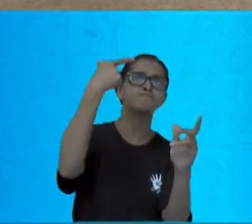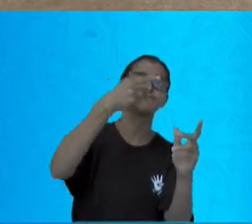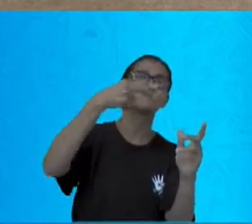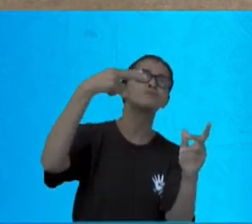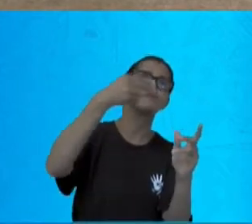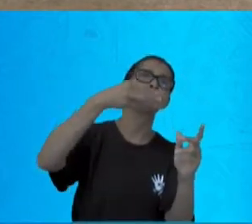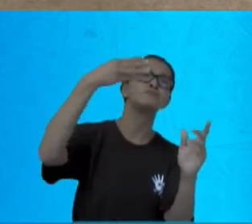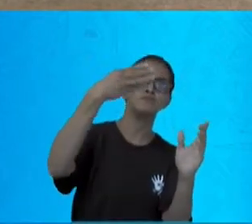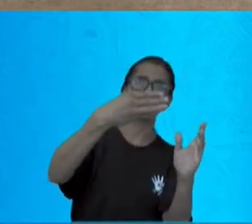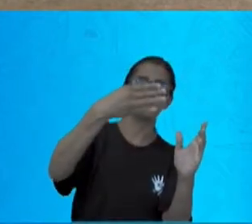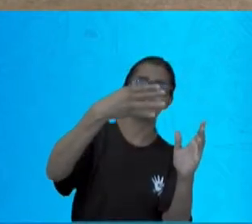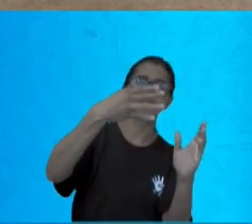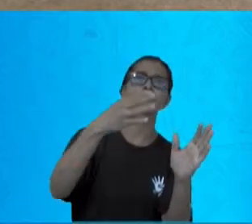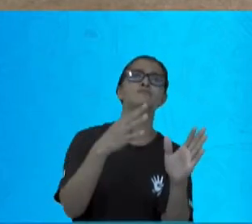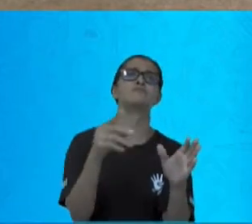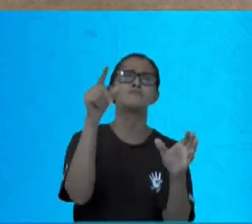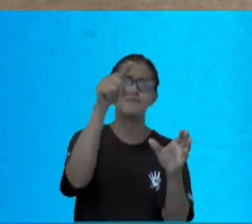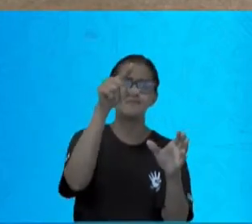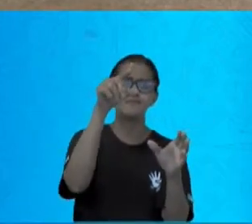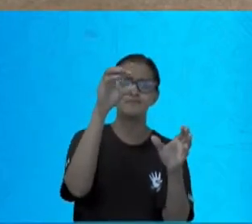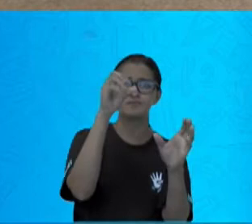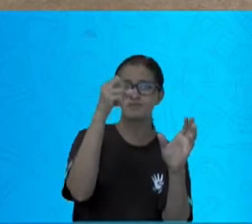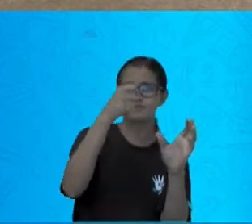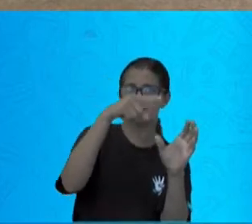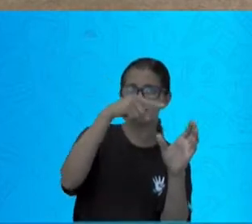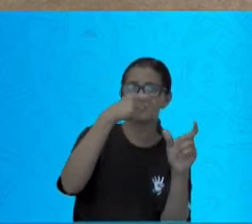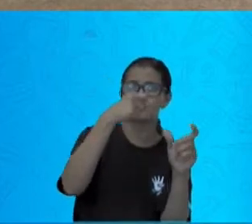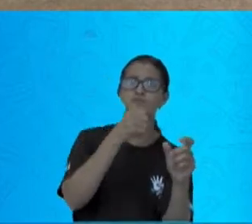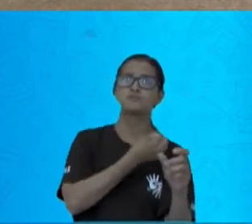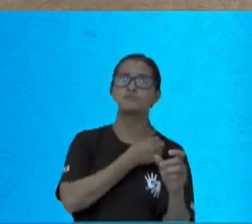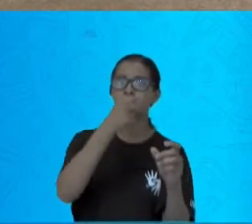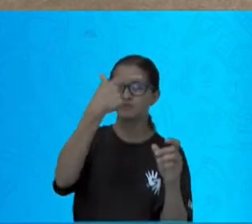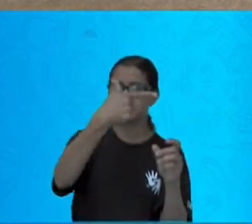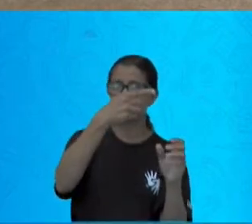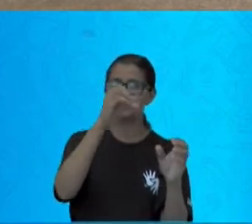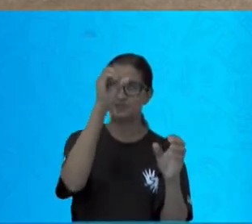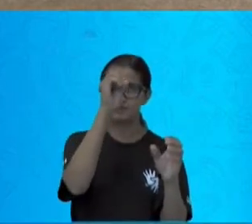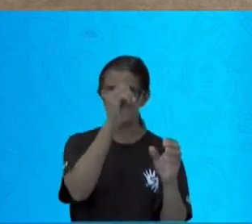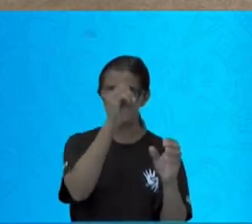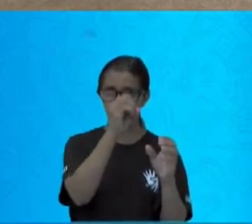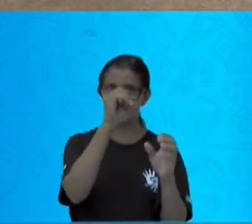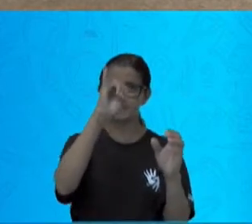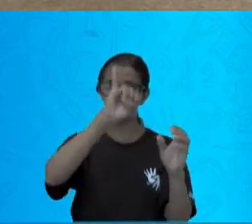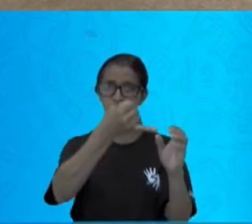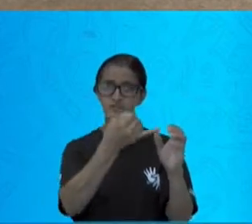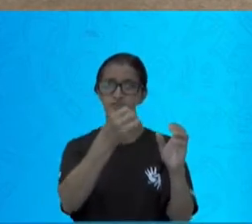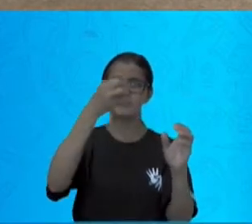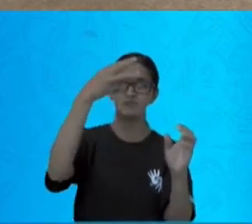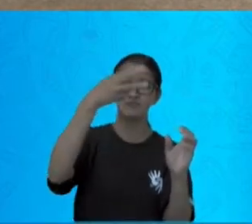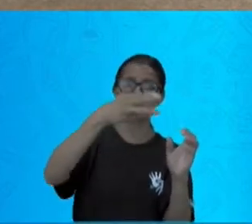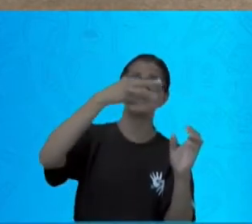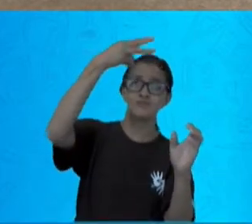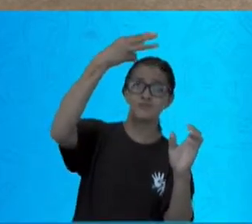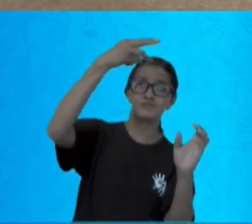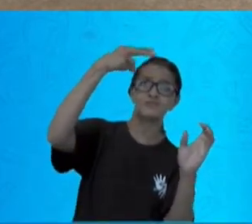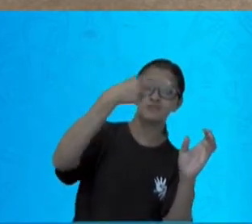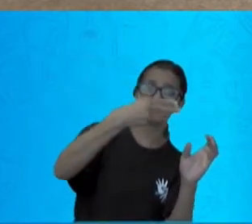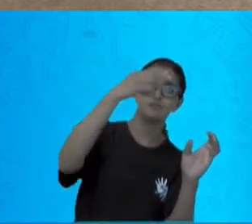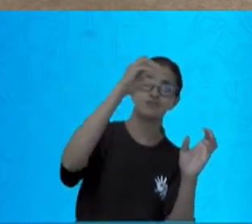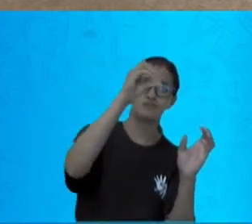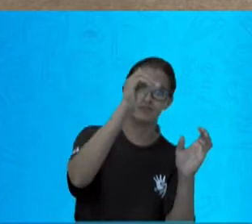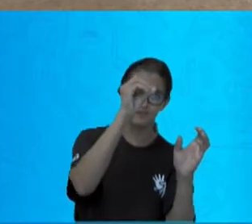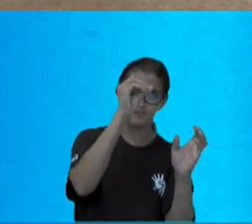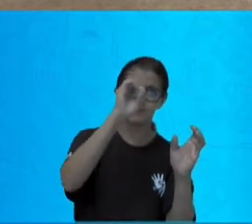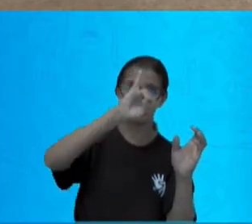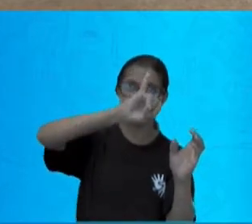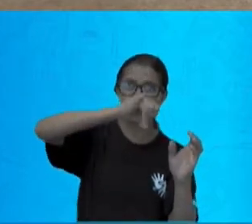0,3 elevado ao cubo. Então, nós temos aqui dois nomes especiais. O 2 a gente chama de quadrado